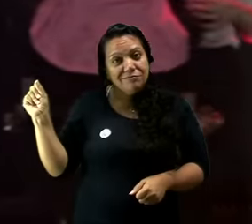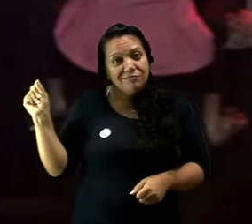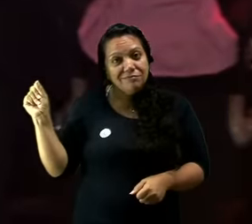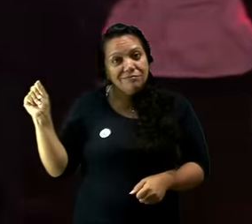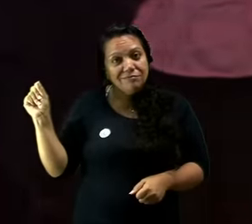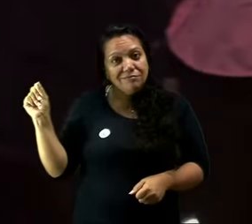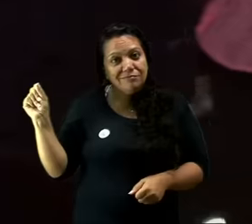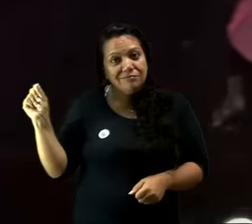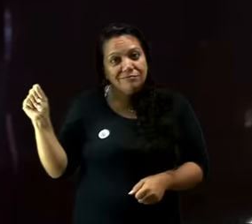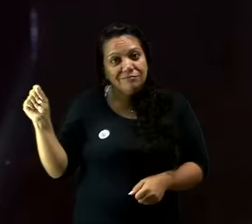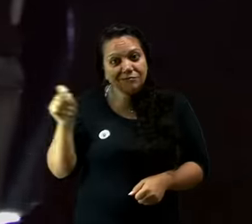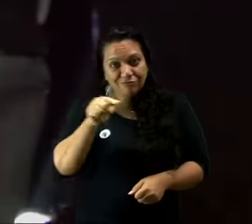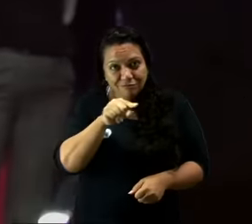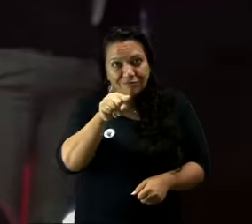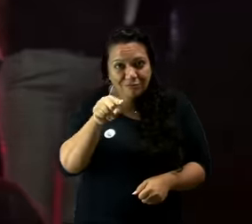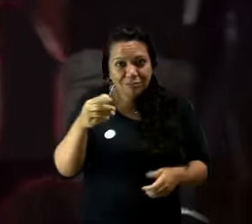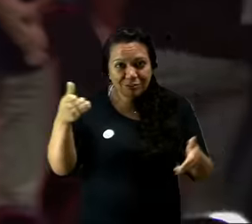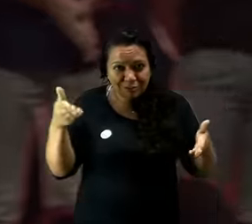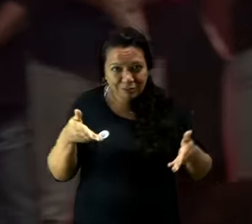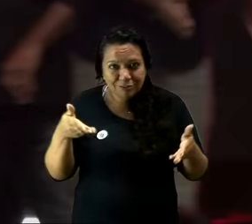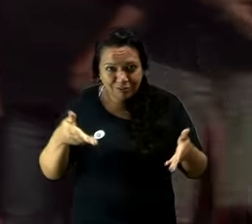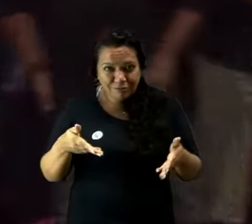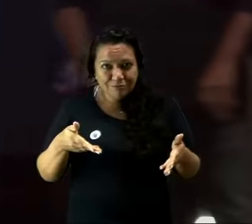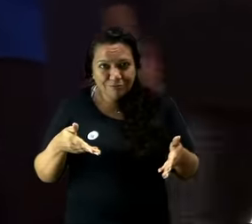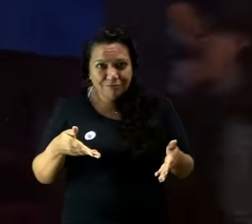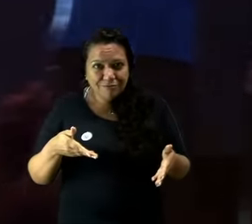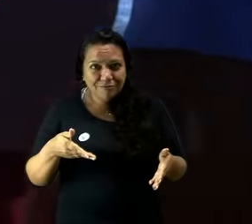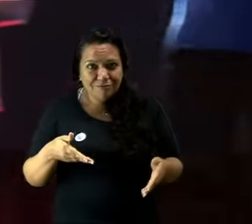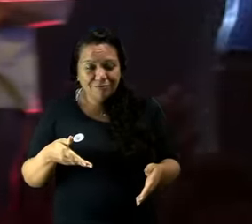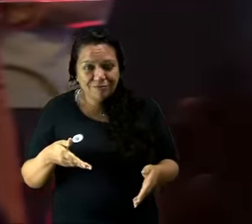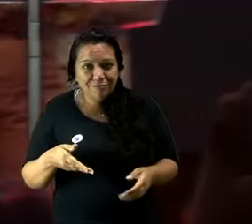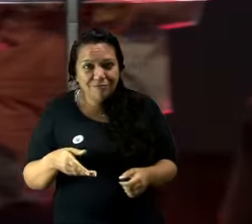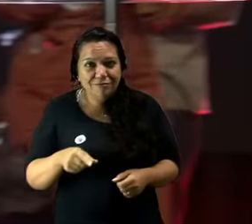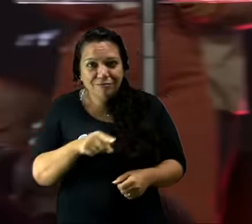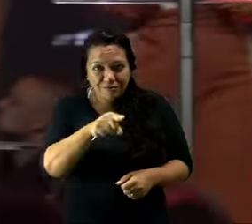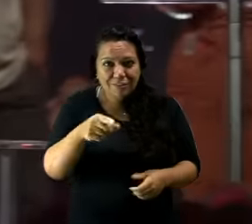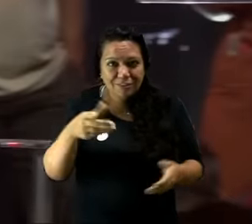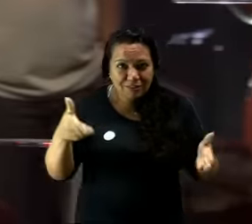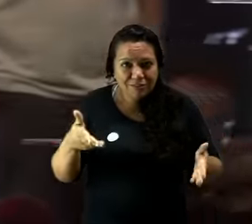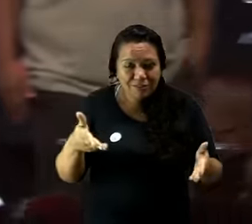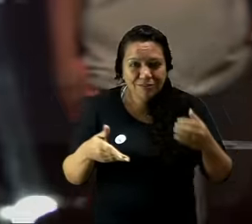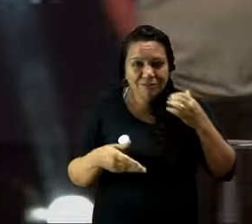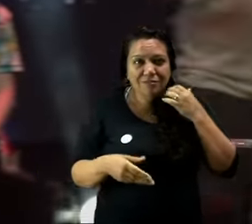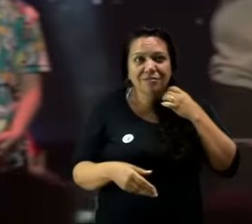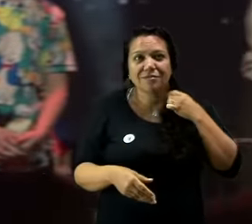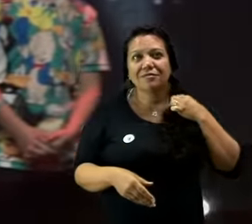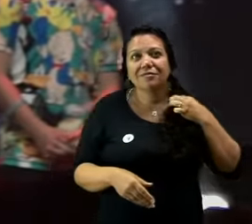alguém aqui? Pastor, meu corpo está aqui, minha cabeça. Não, tem alguém aqui? Deixa eu perguntar de novo, cadê?